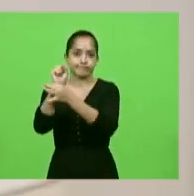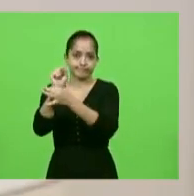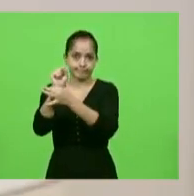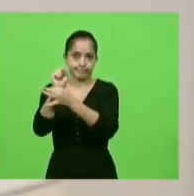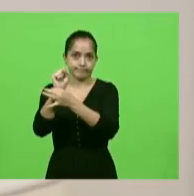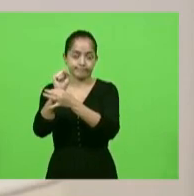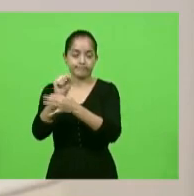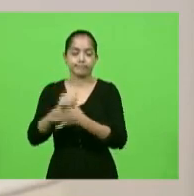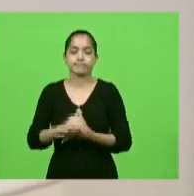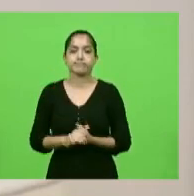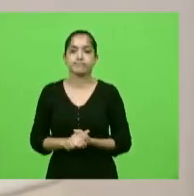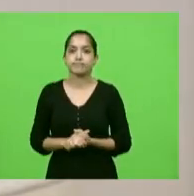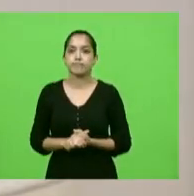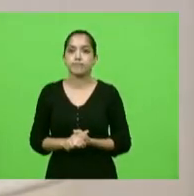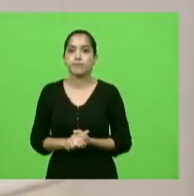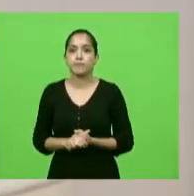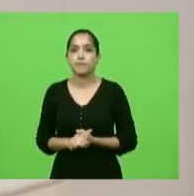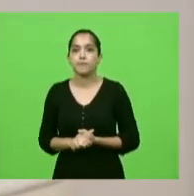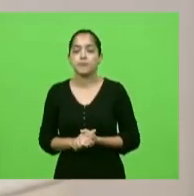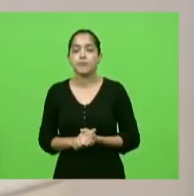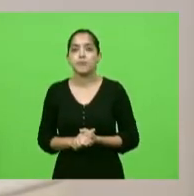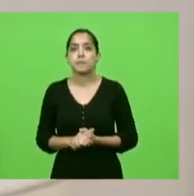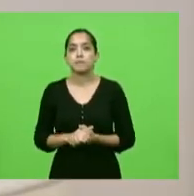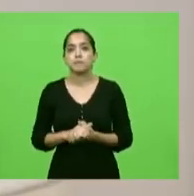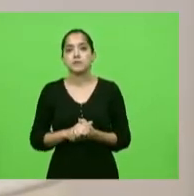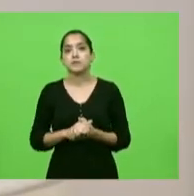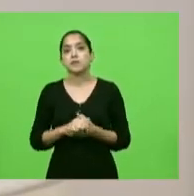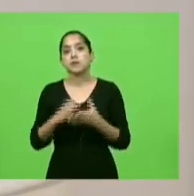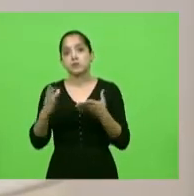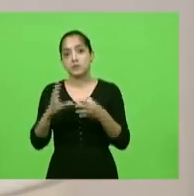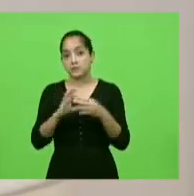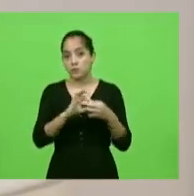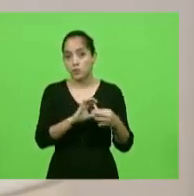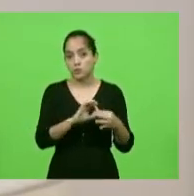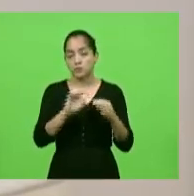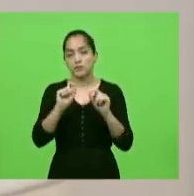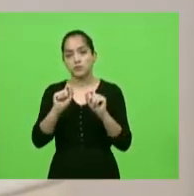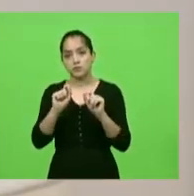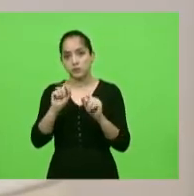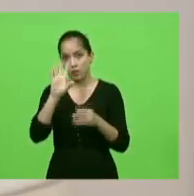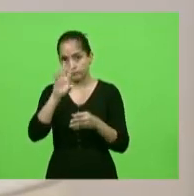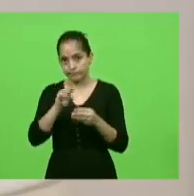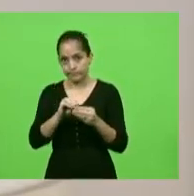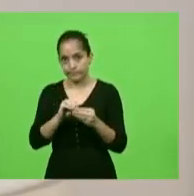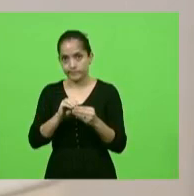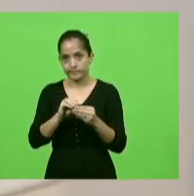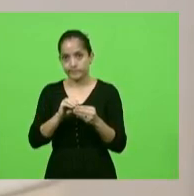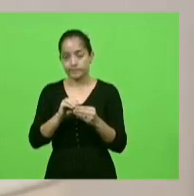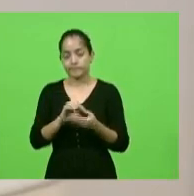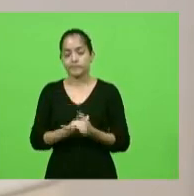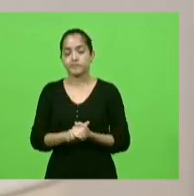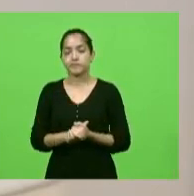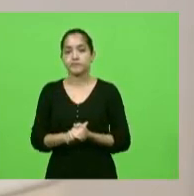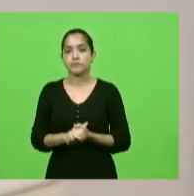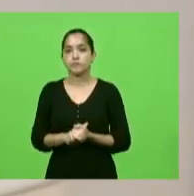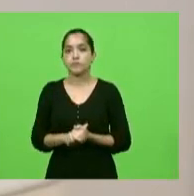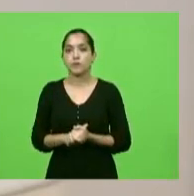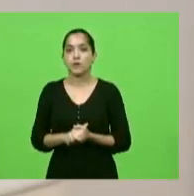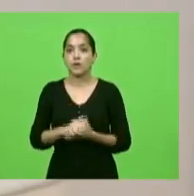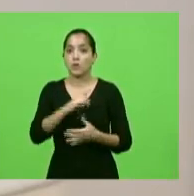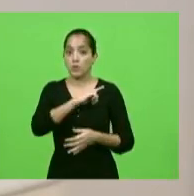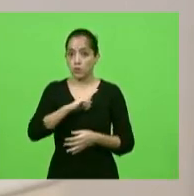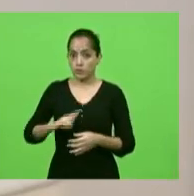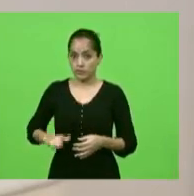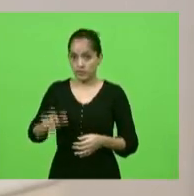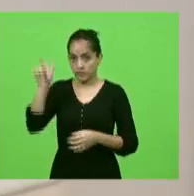cautelas. Do contexto, então, sobressaem algumas conclusões, excelências. O governador Carlos